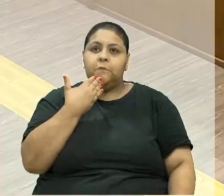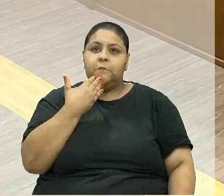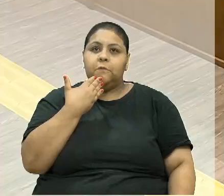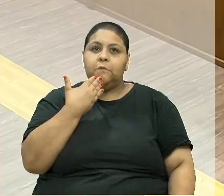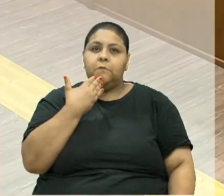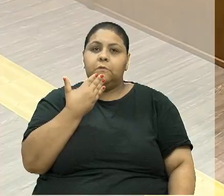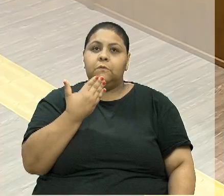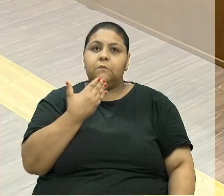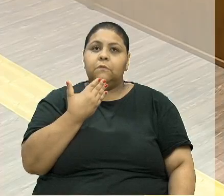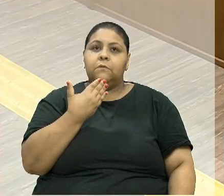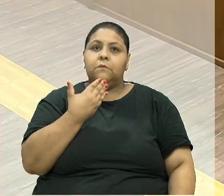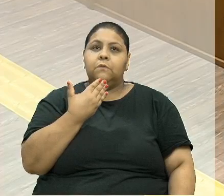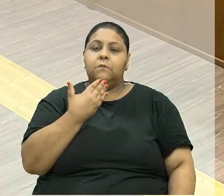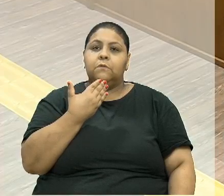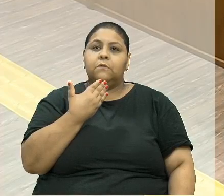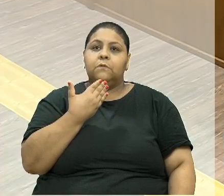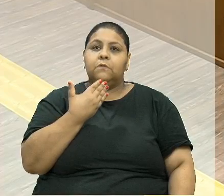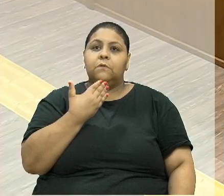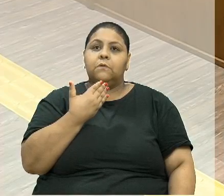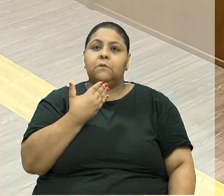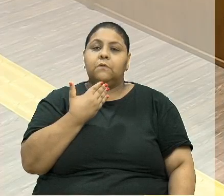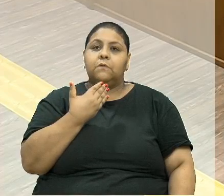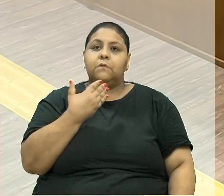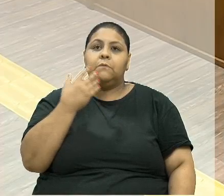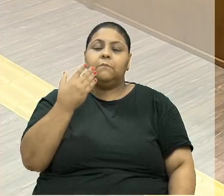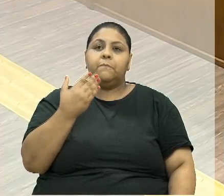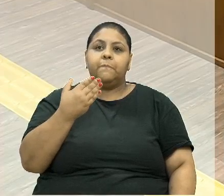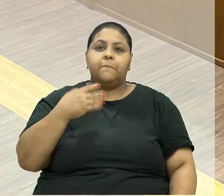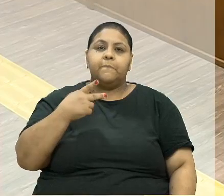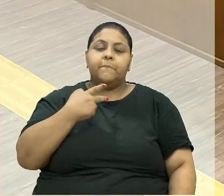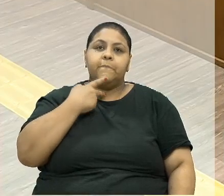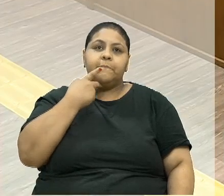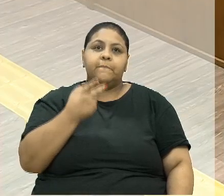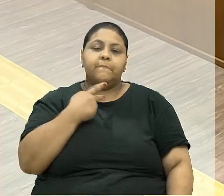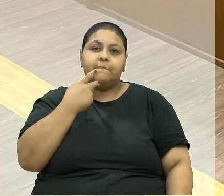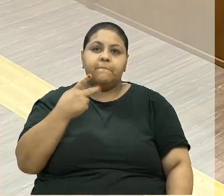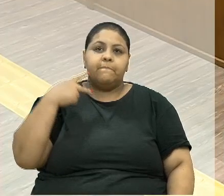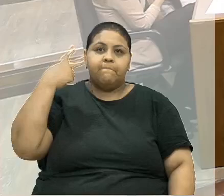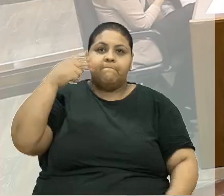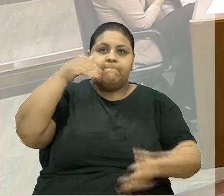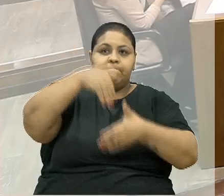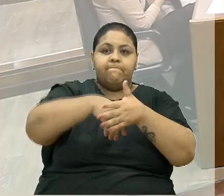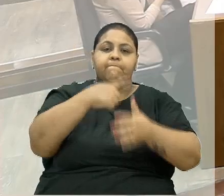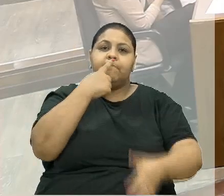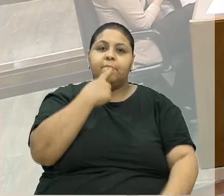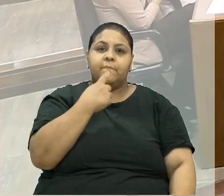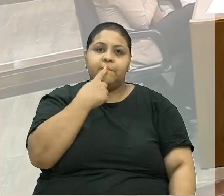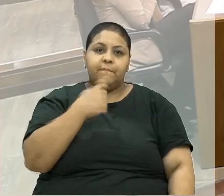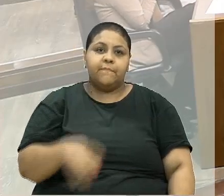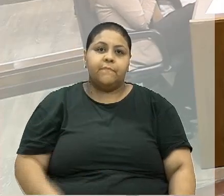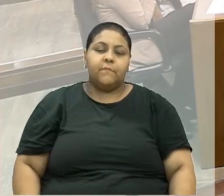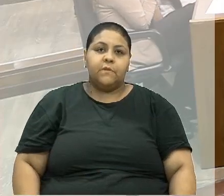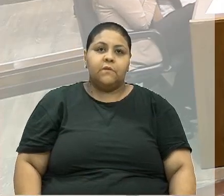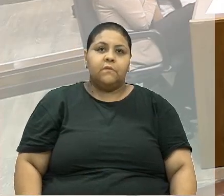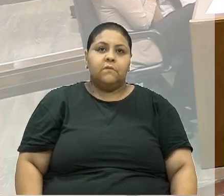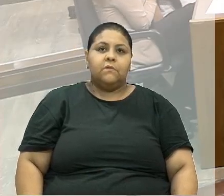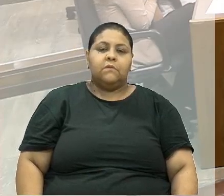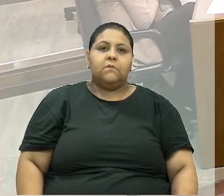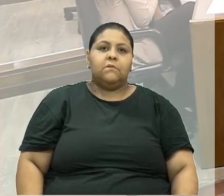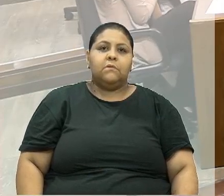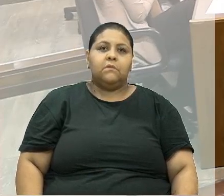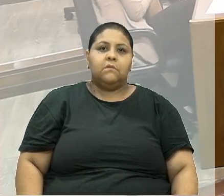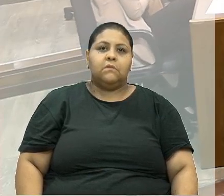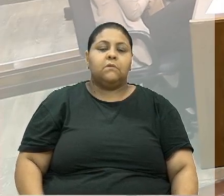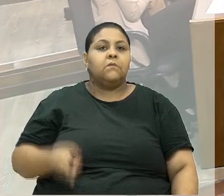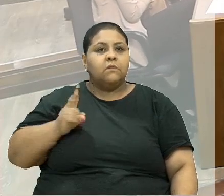Pedido, vereador Renato? Não. Eu tinha pedido. Ah, então, perdão. Declaração de voto, vereadora Rose Frigieri. Perdão a equipe aqui interna da casa.